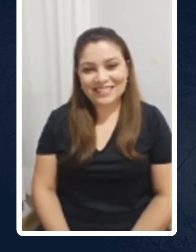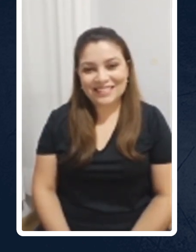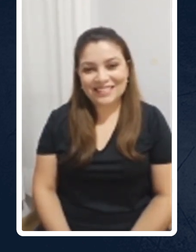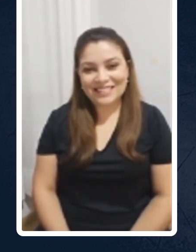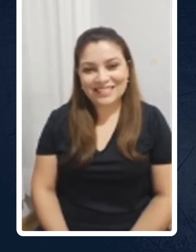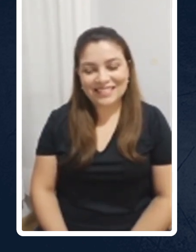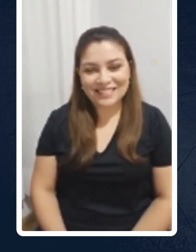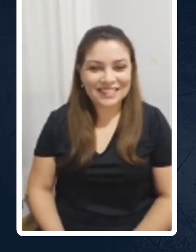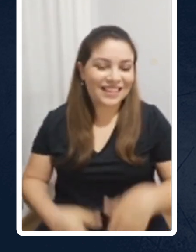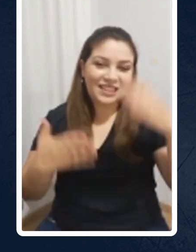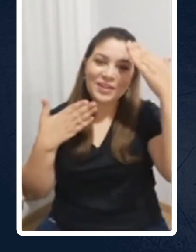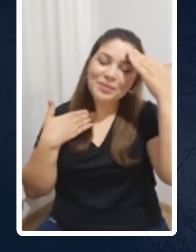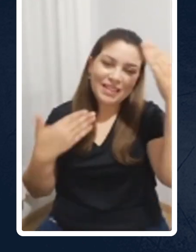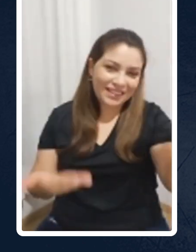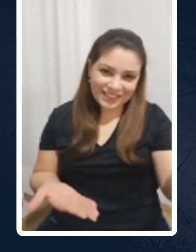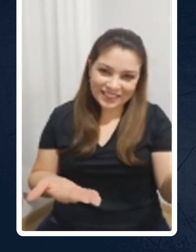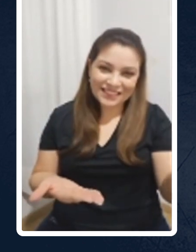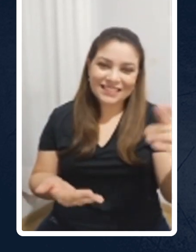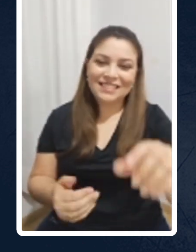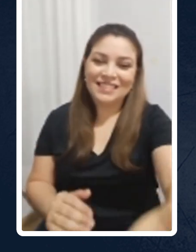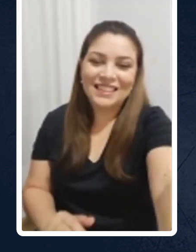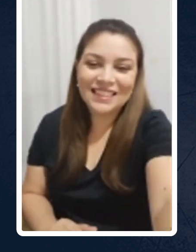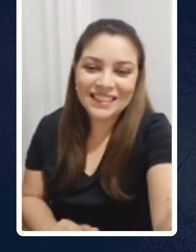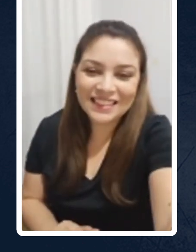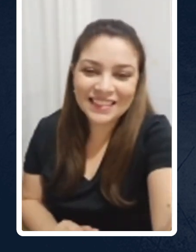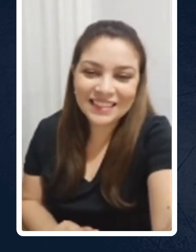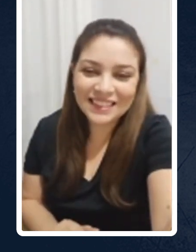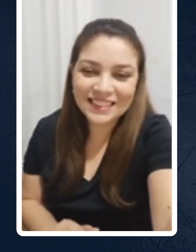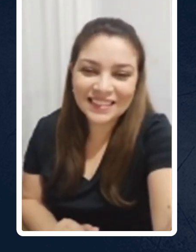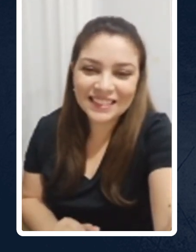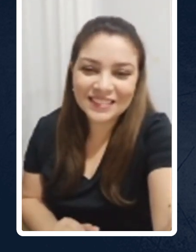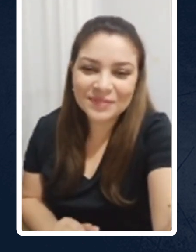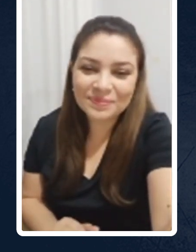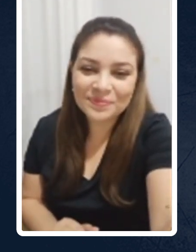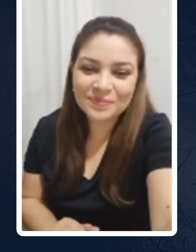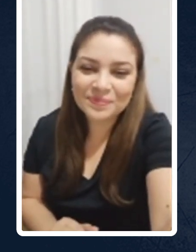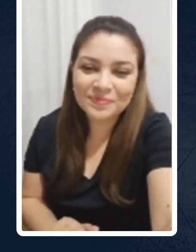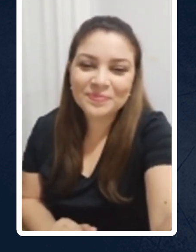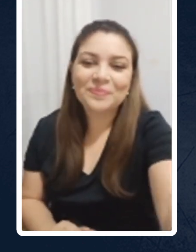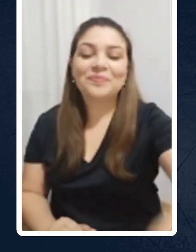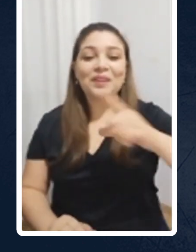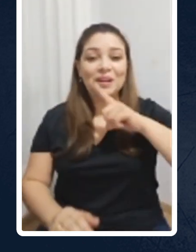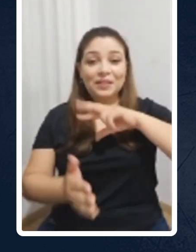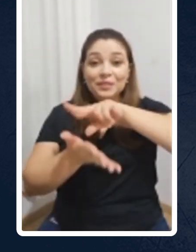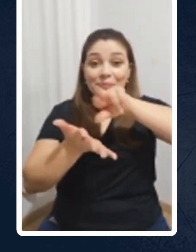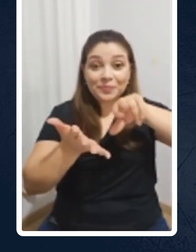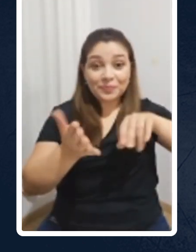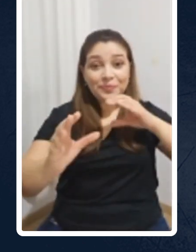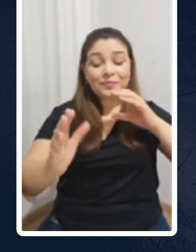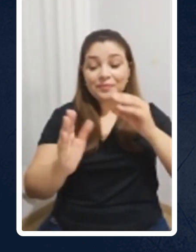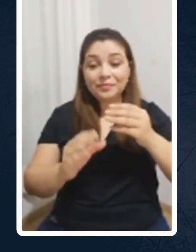Ai, muito obrigada. Tem vários comentários de alunos, potis, a